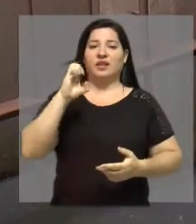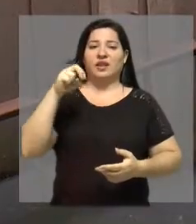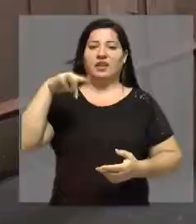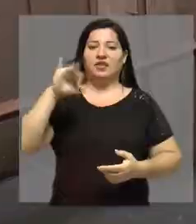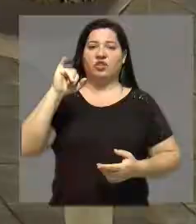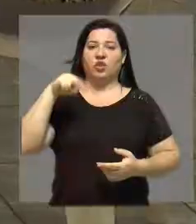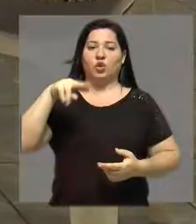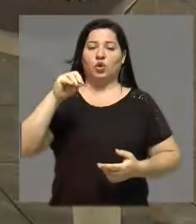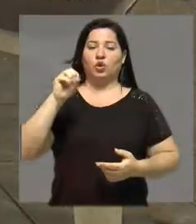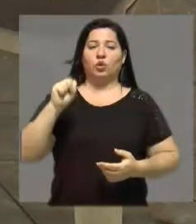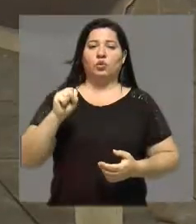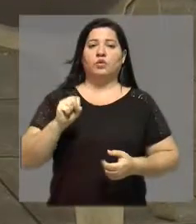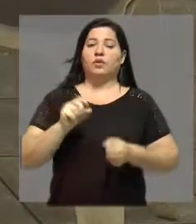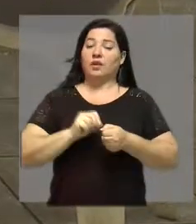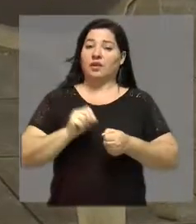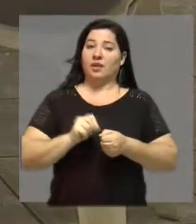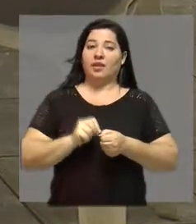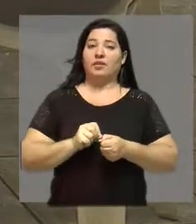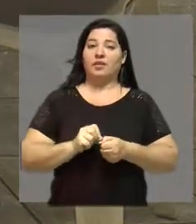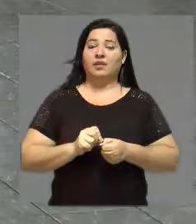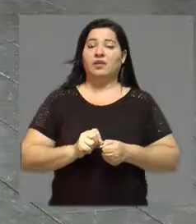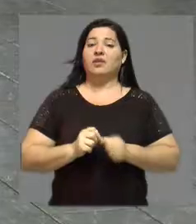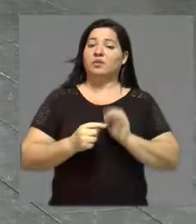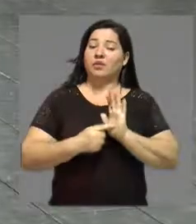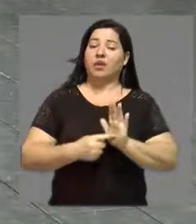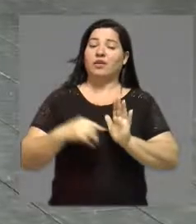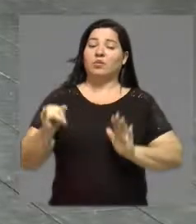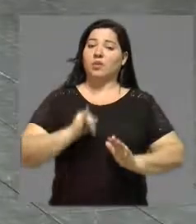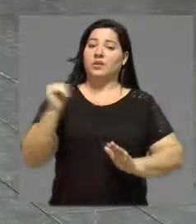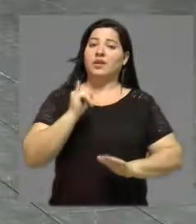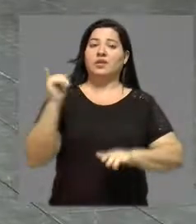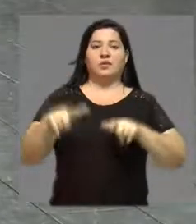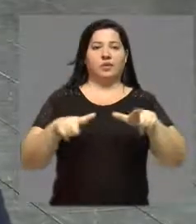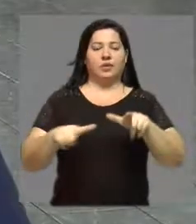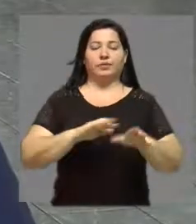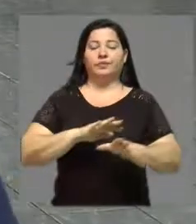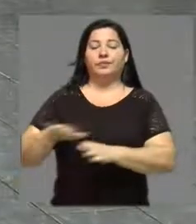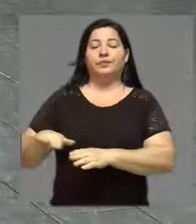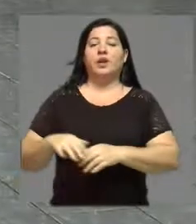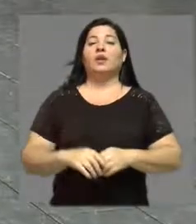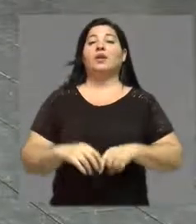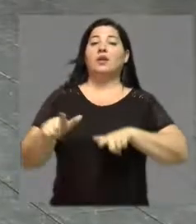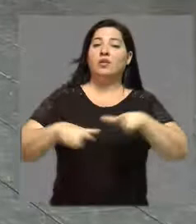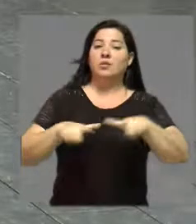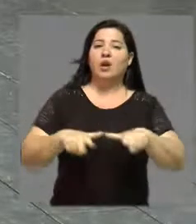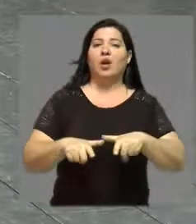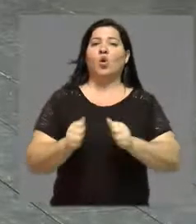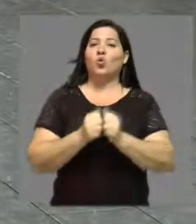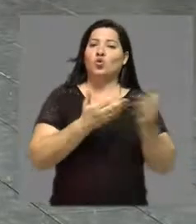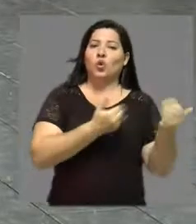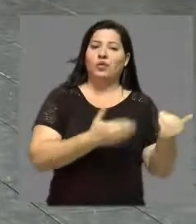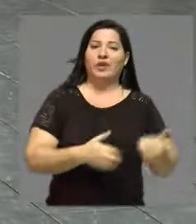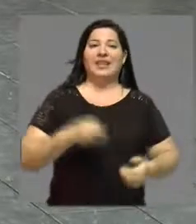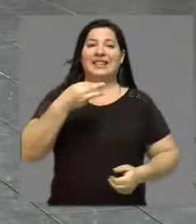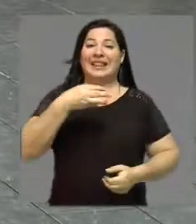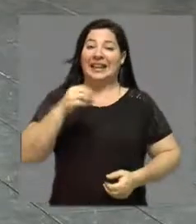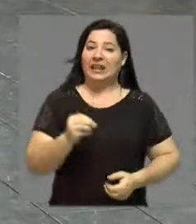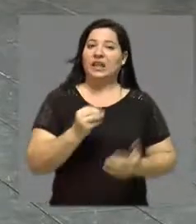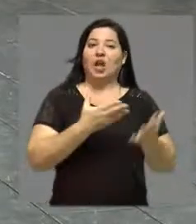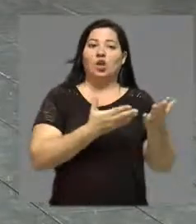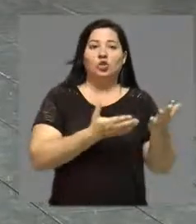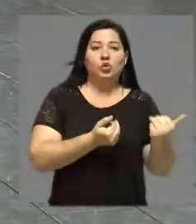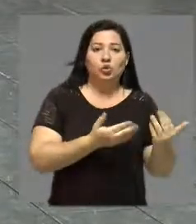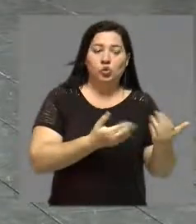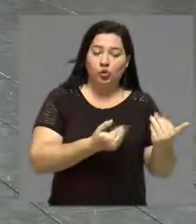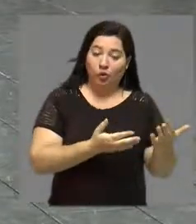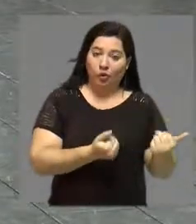e ressaltou a importância do trabalho voluntário. Tem também os vicentinos com um trabalho com a juventude. Hoje tem cerca de 30